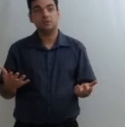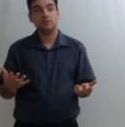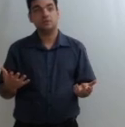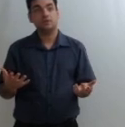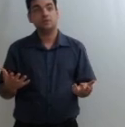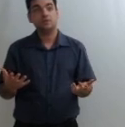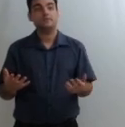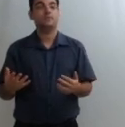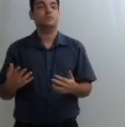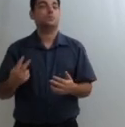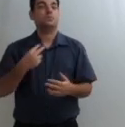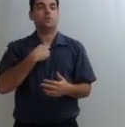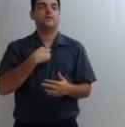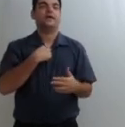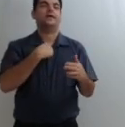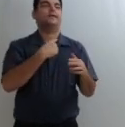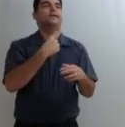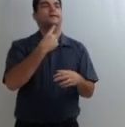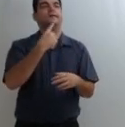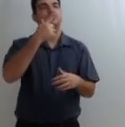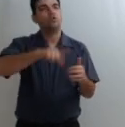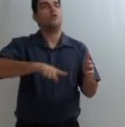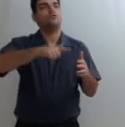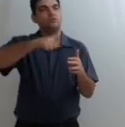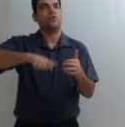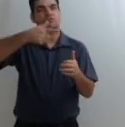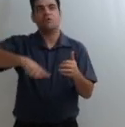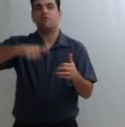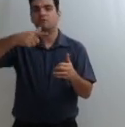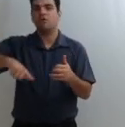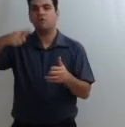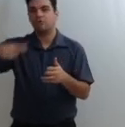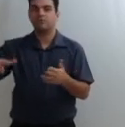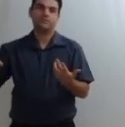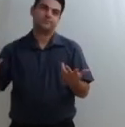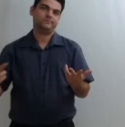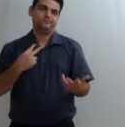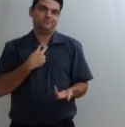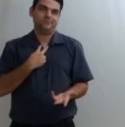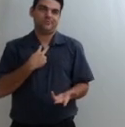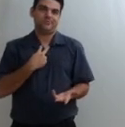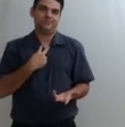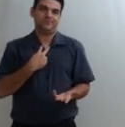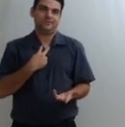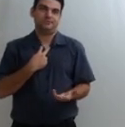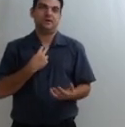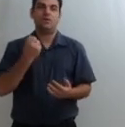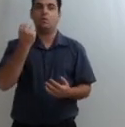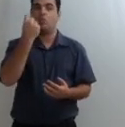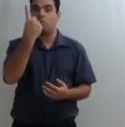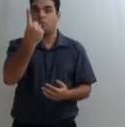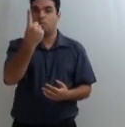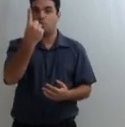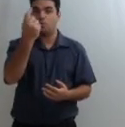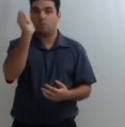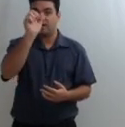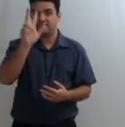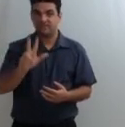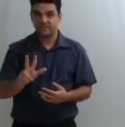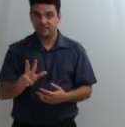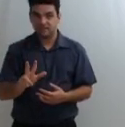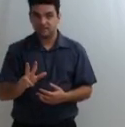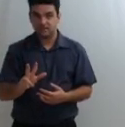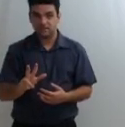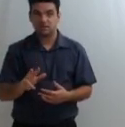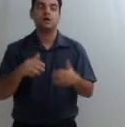últimos 12 meses, né? Porque se ele quisesse vedar por completa a concessão do livramento condicional pelo simples fato do paciente ter